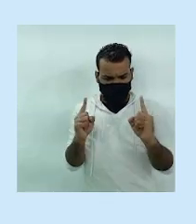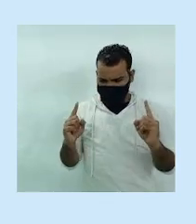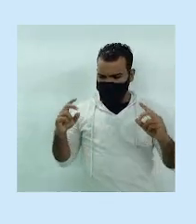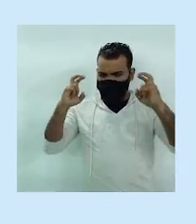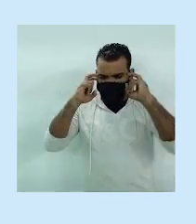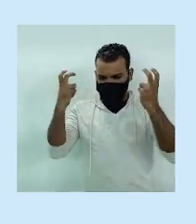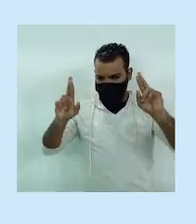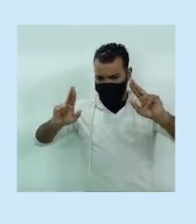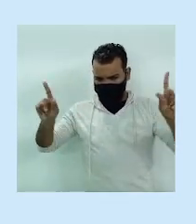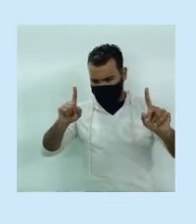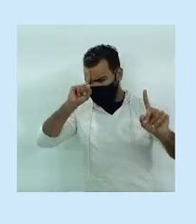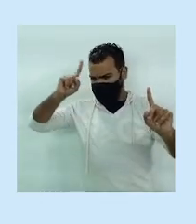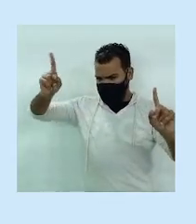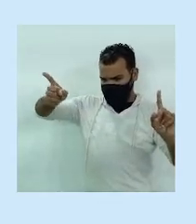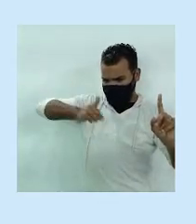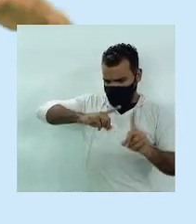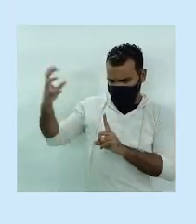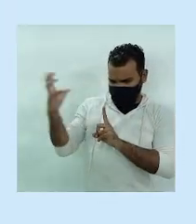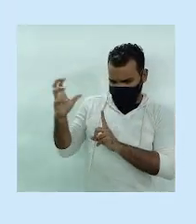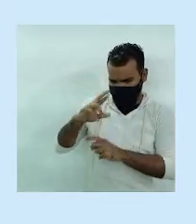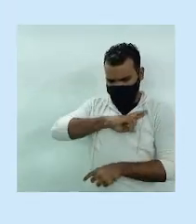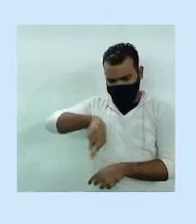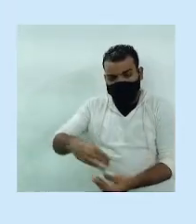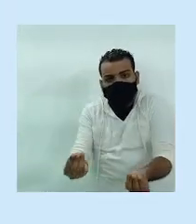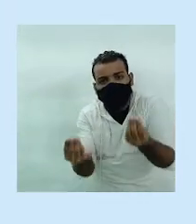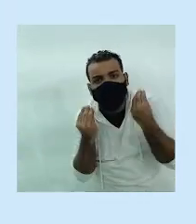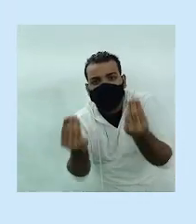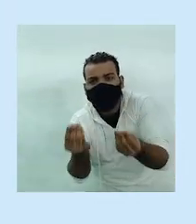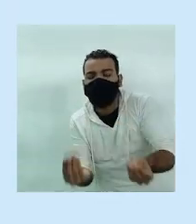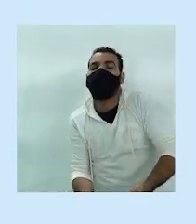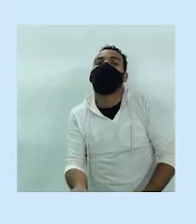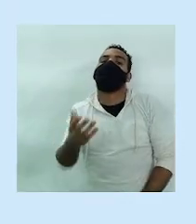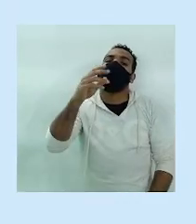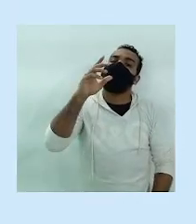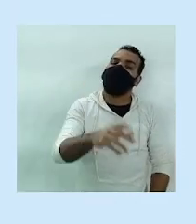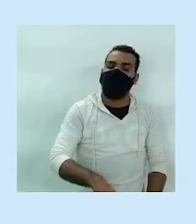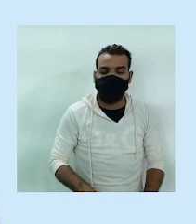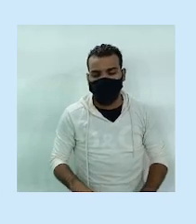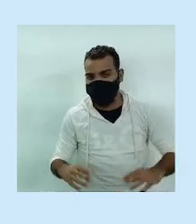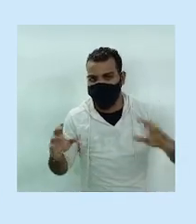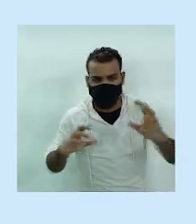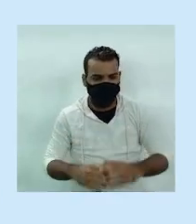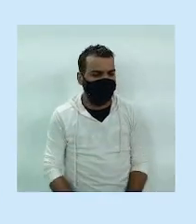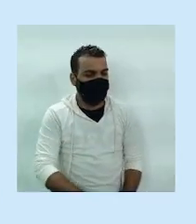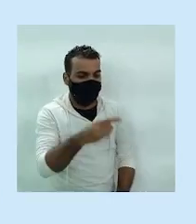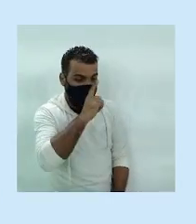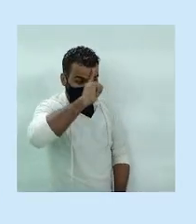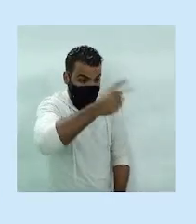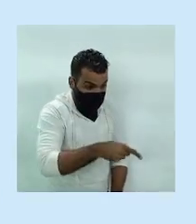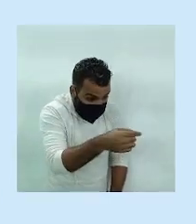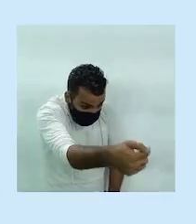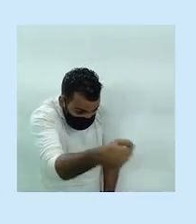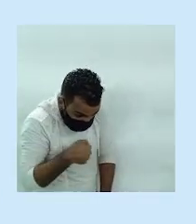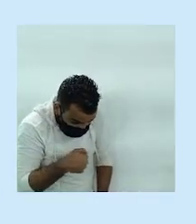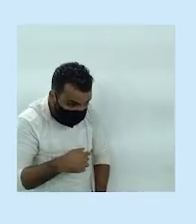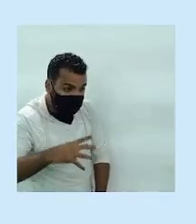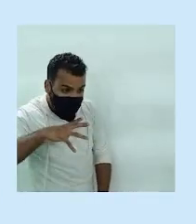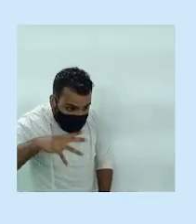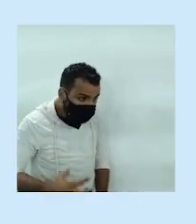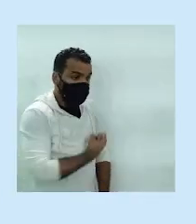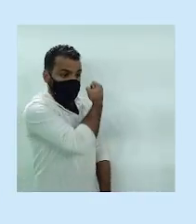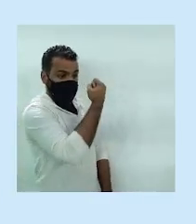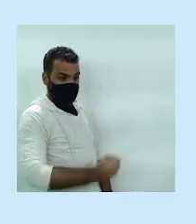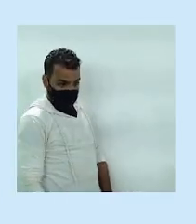né? Então, fizeram aqueles aldeamentos como uma forma, vocês aqui estão salvos. Ninguém mexe